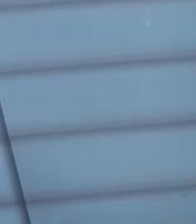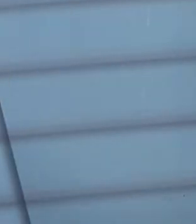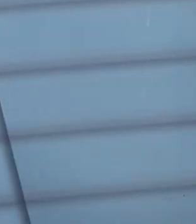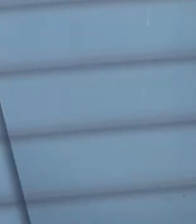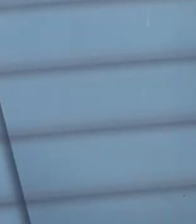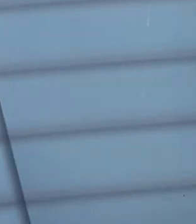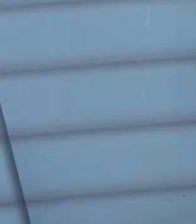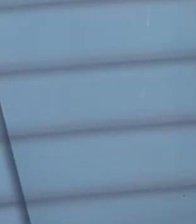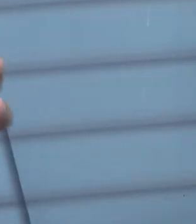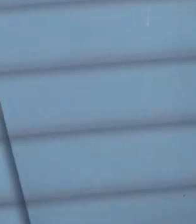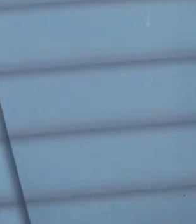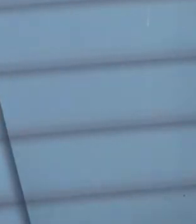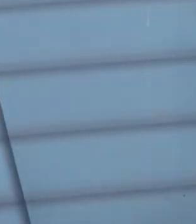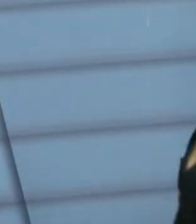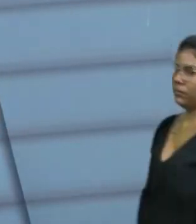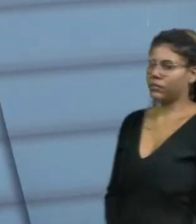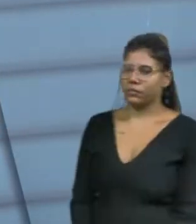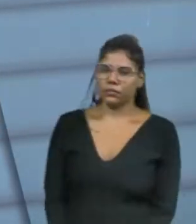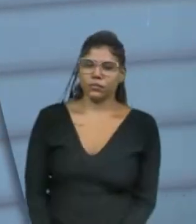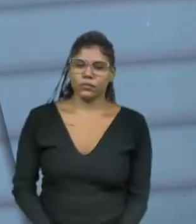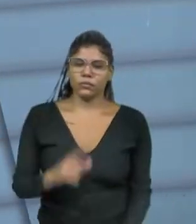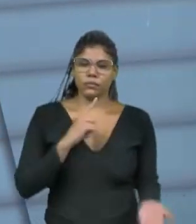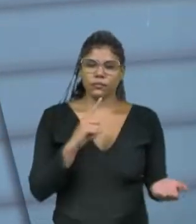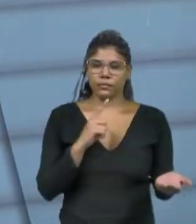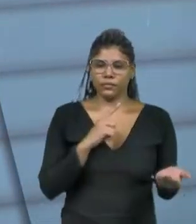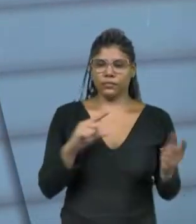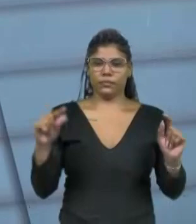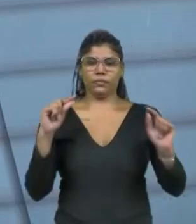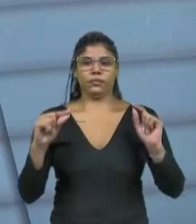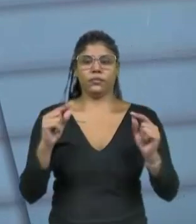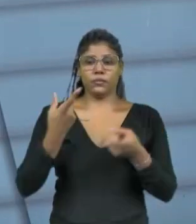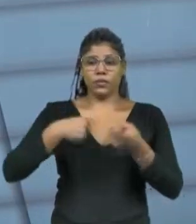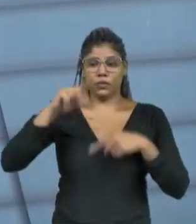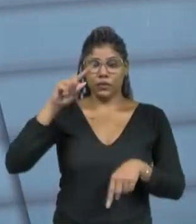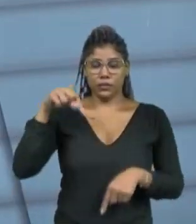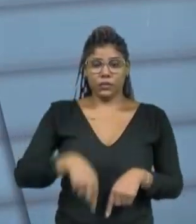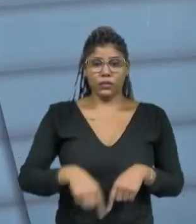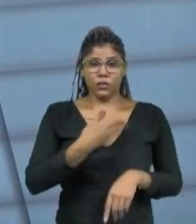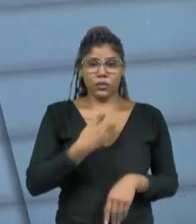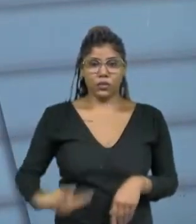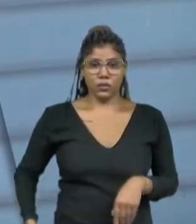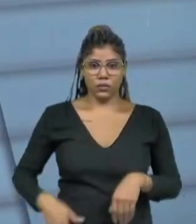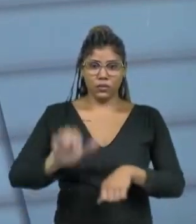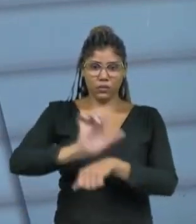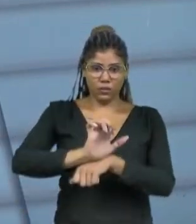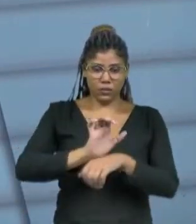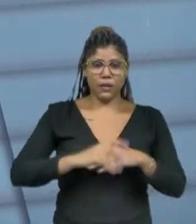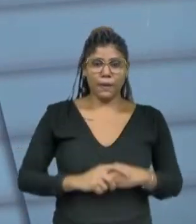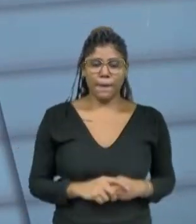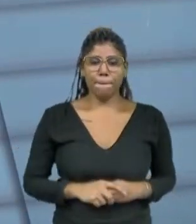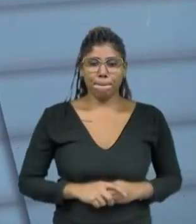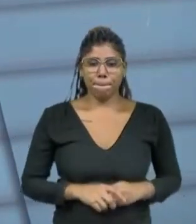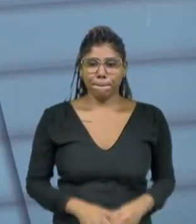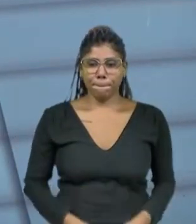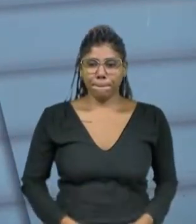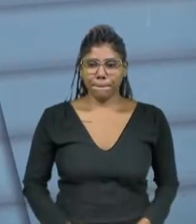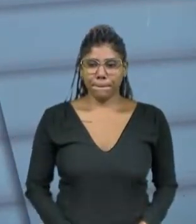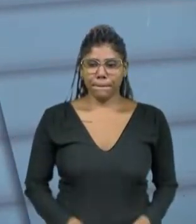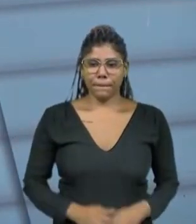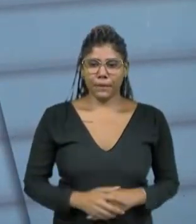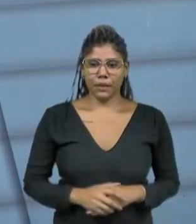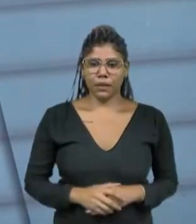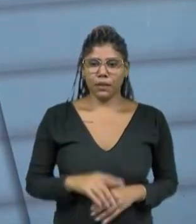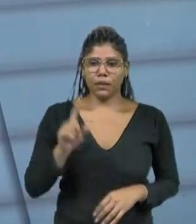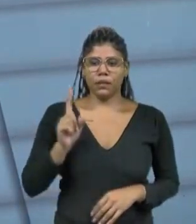coisa justamente que trouxe essa questão de inovação para o governo do Estado, para o interior do Estado, tá? Com outra visão, uma